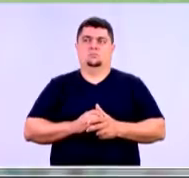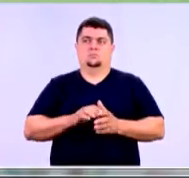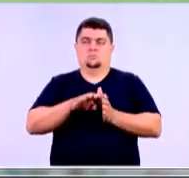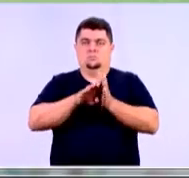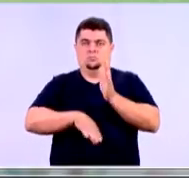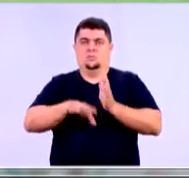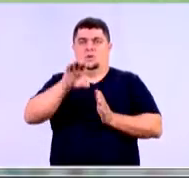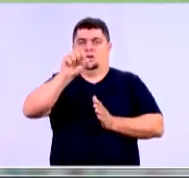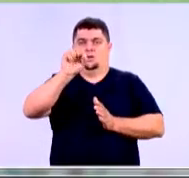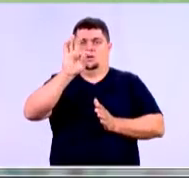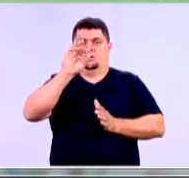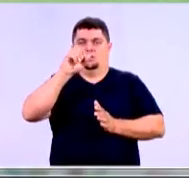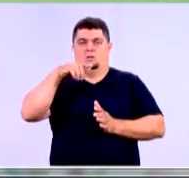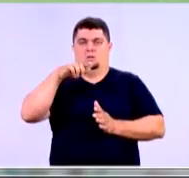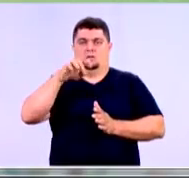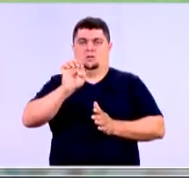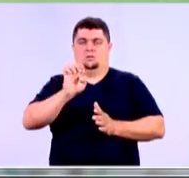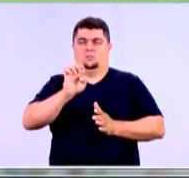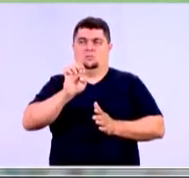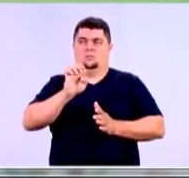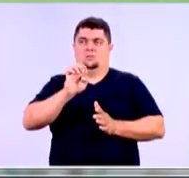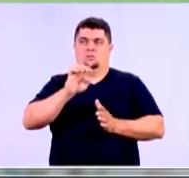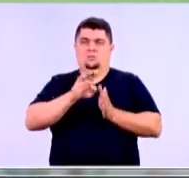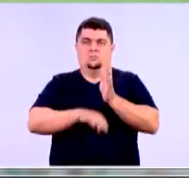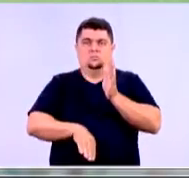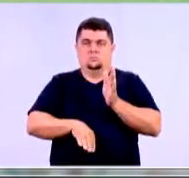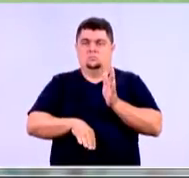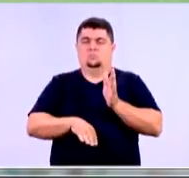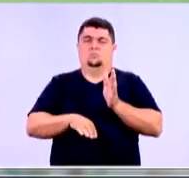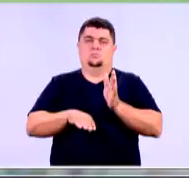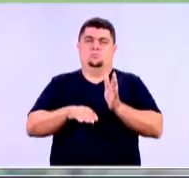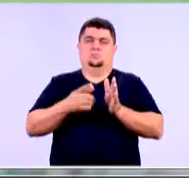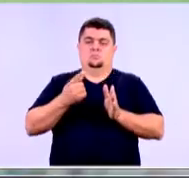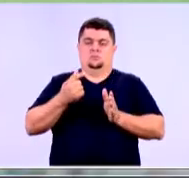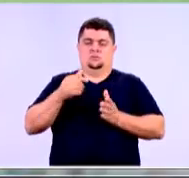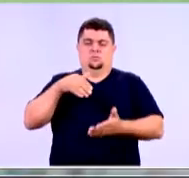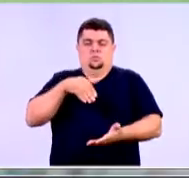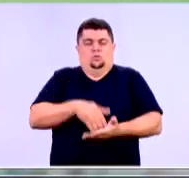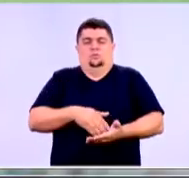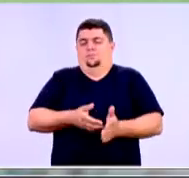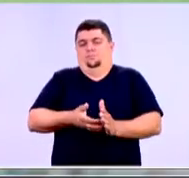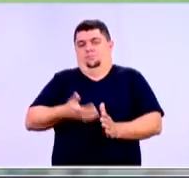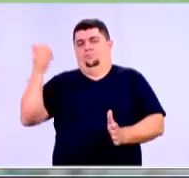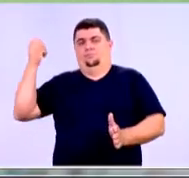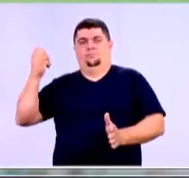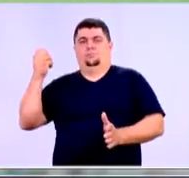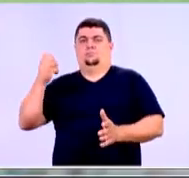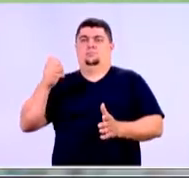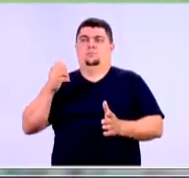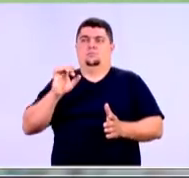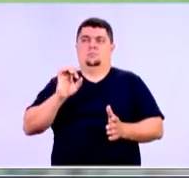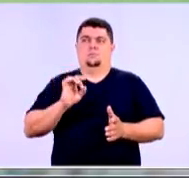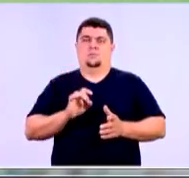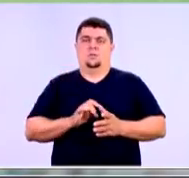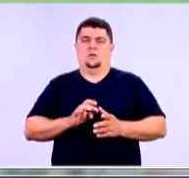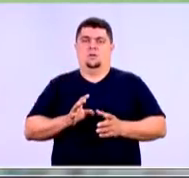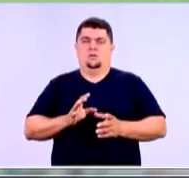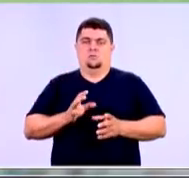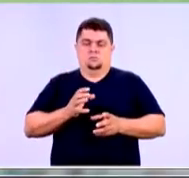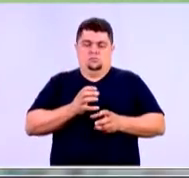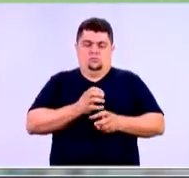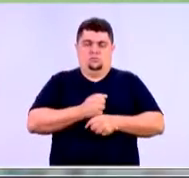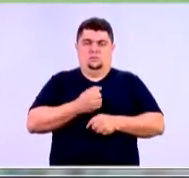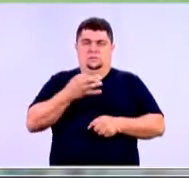subtraindo o estoque. Então, eu estou tirando a parte menos líquida do ativo circulante e vou deixar ele mais